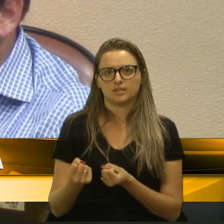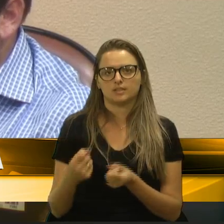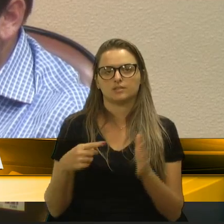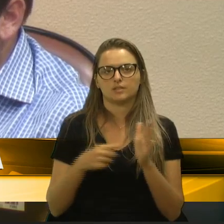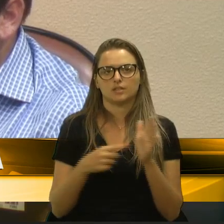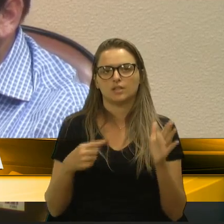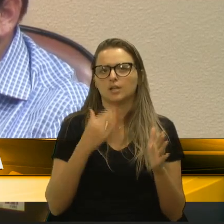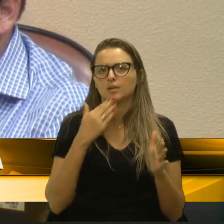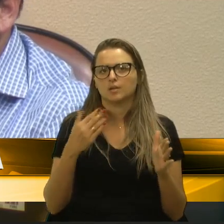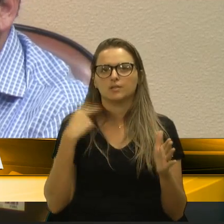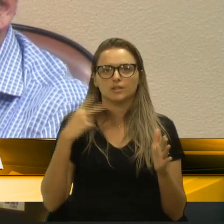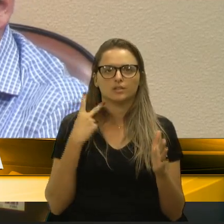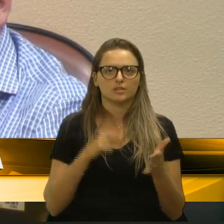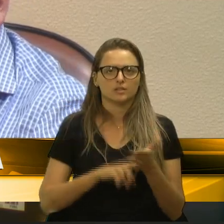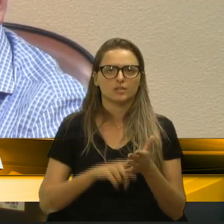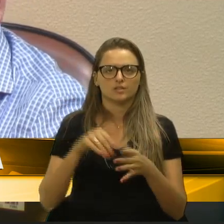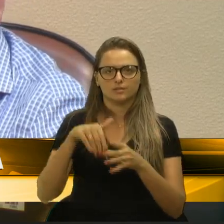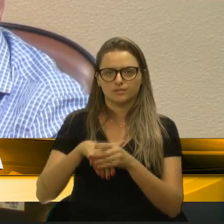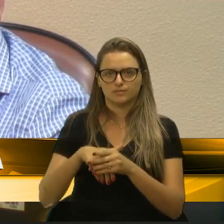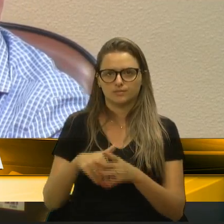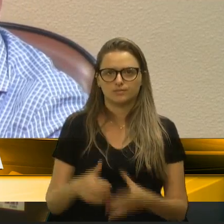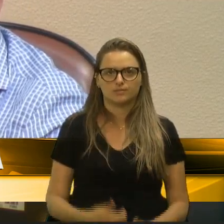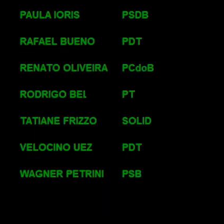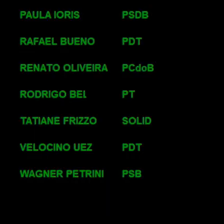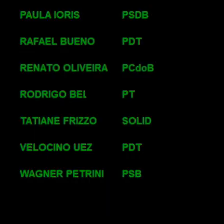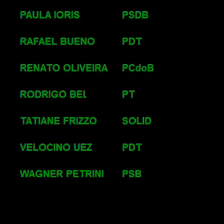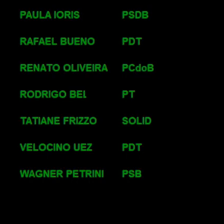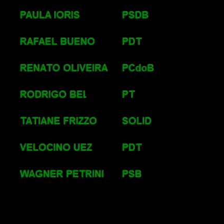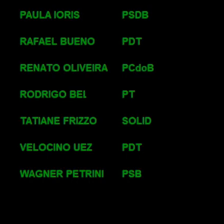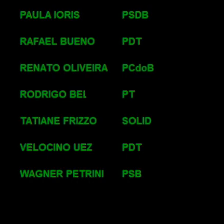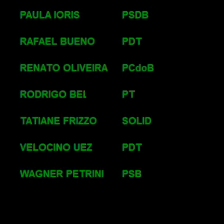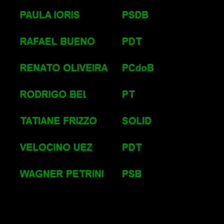Denúncia solicita aos vereadores que registrem seus votos.